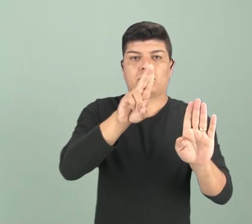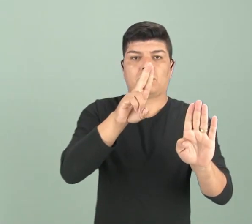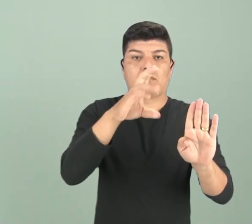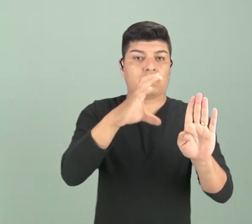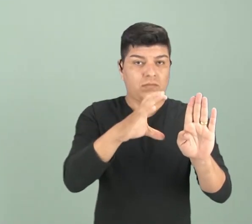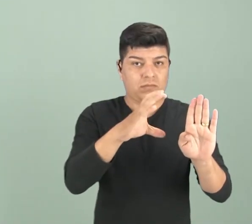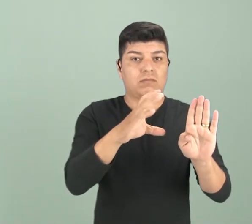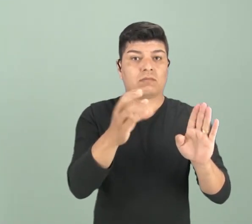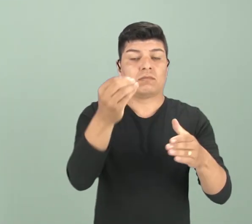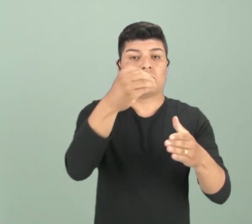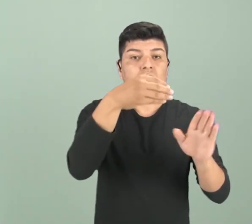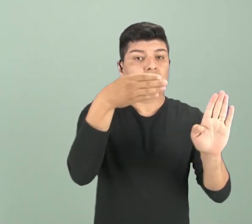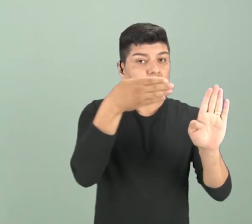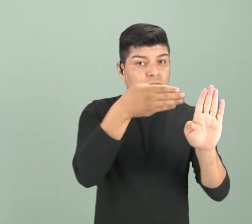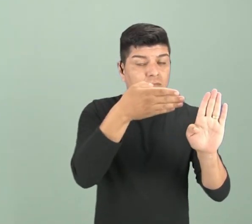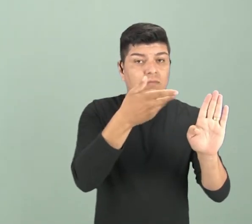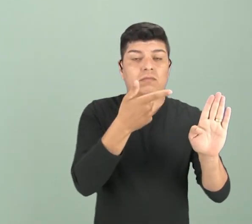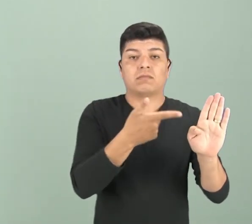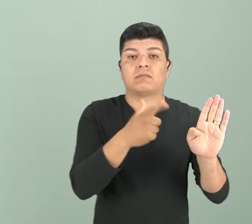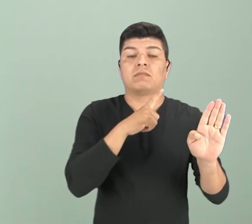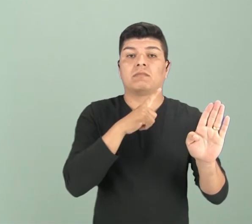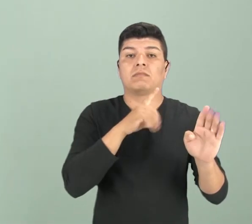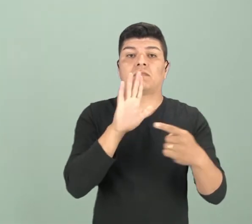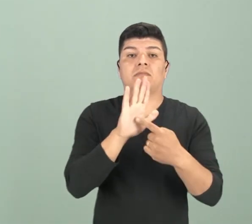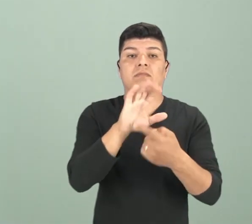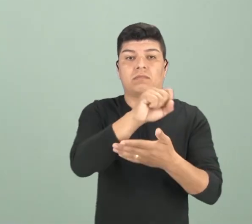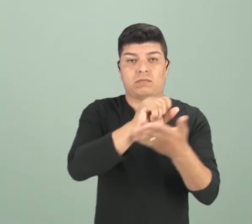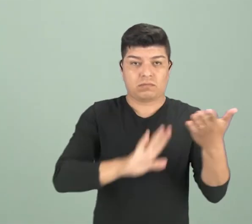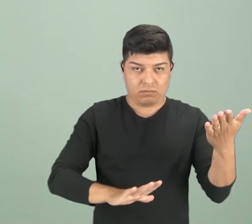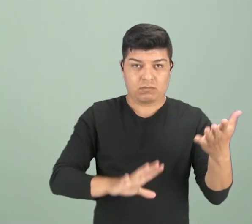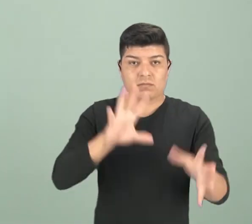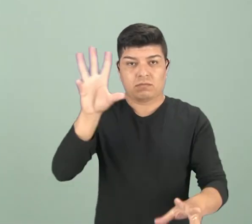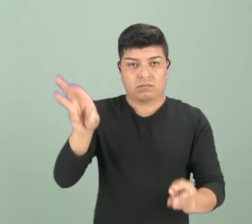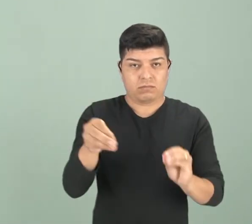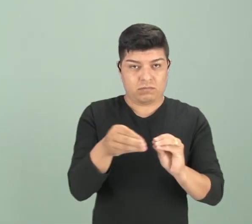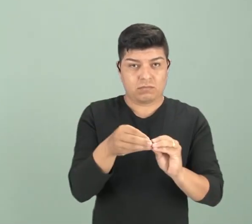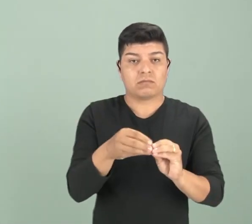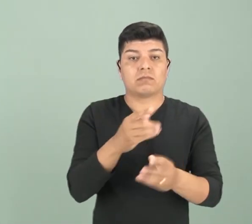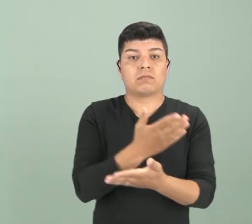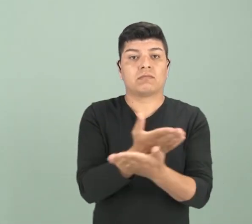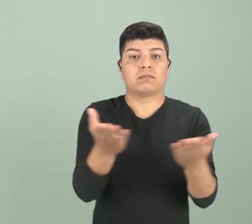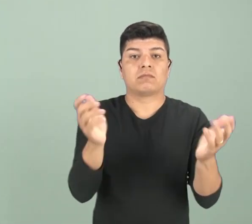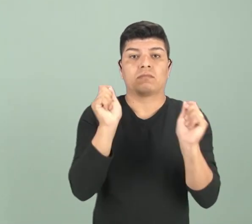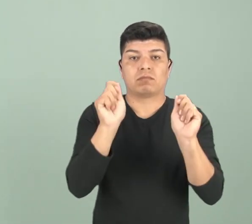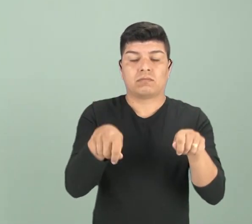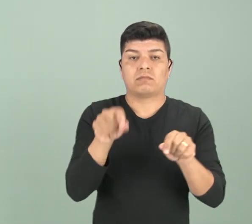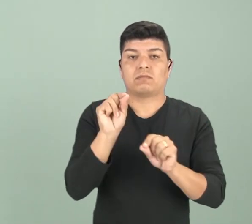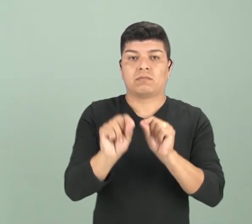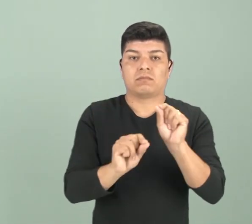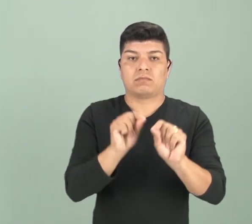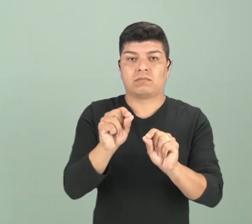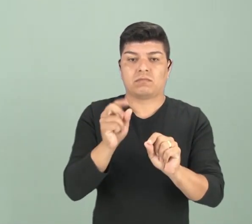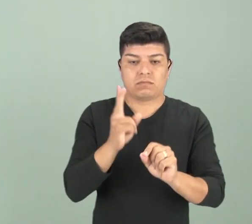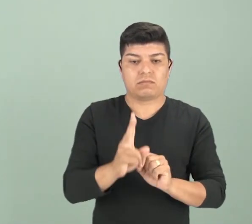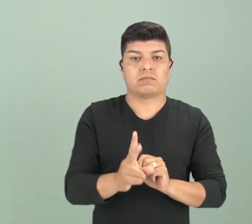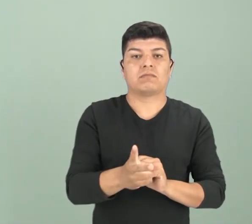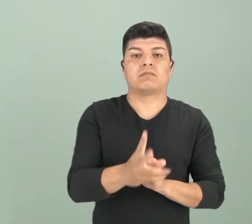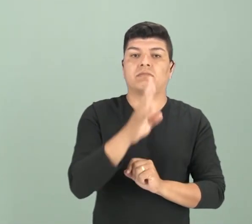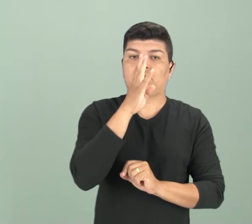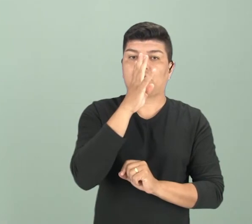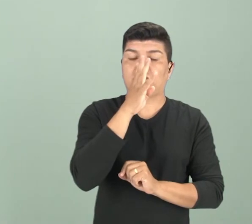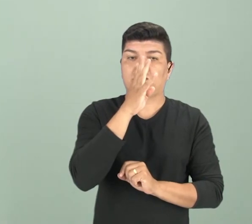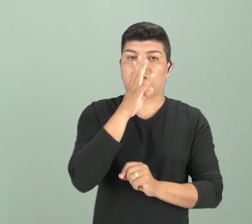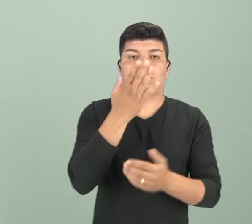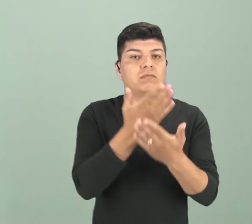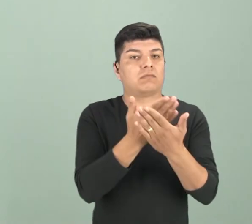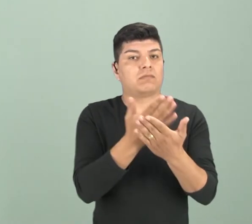nossa plataforma Eduque. Dentro da nossa plataforma, eu coloquei exercícios complementares para que vocês possam